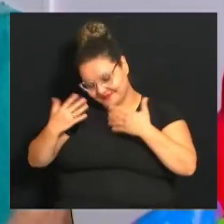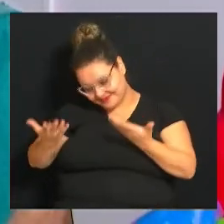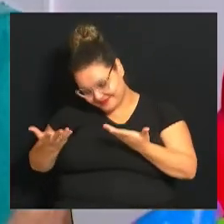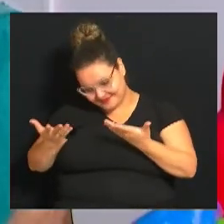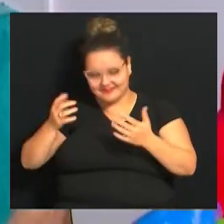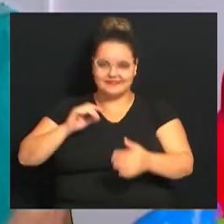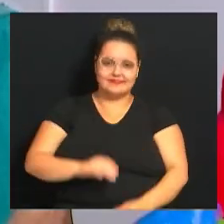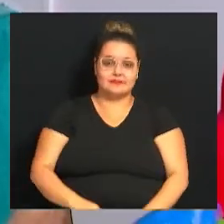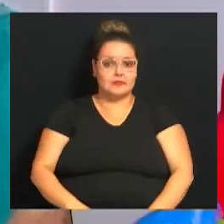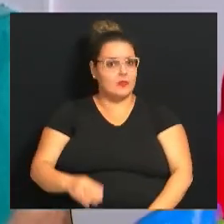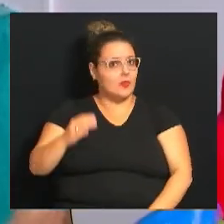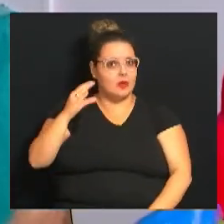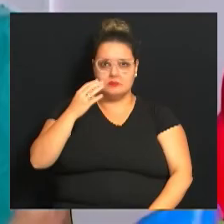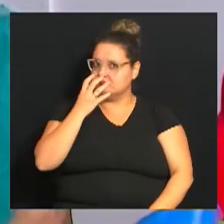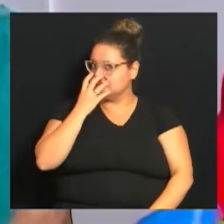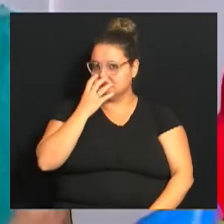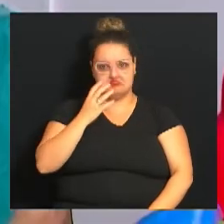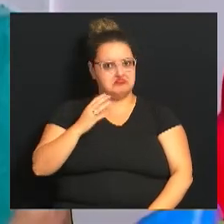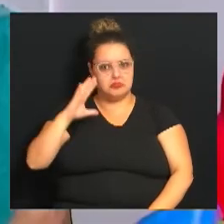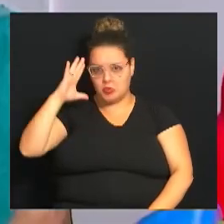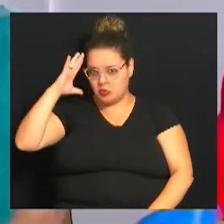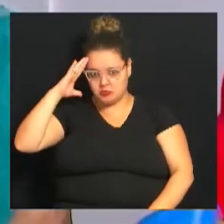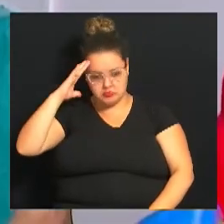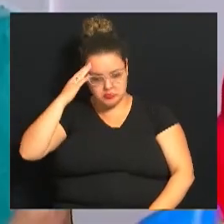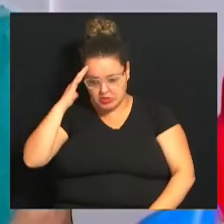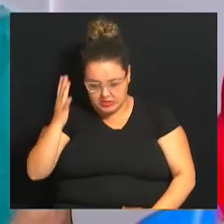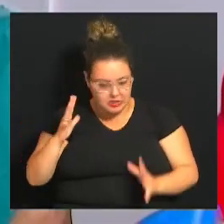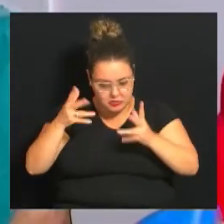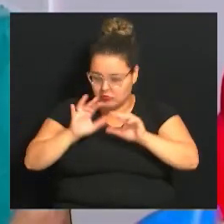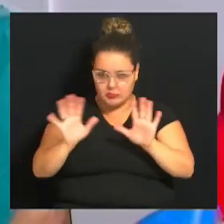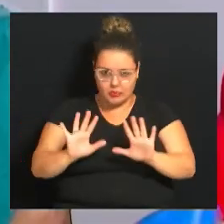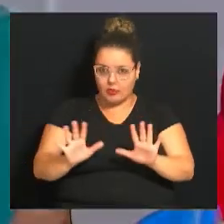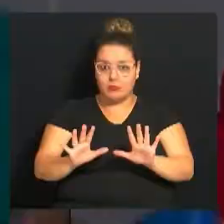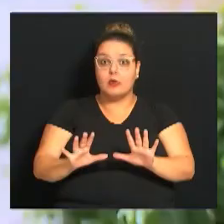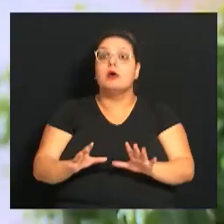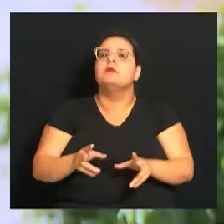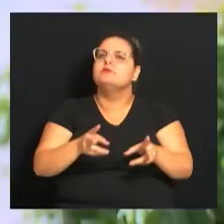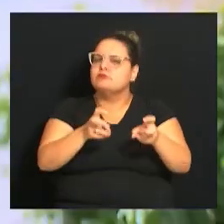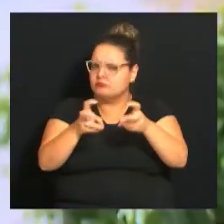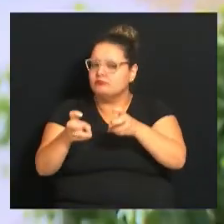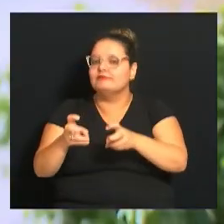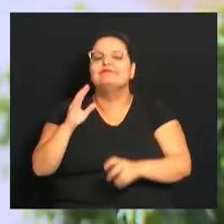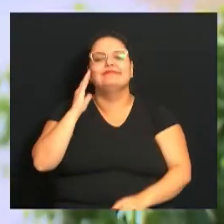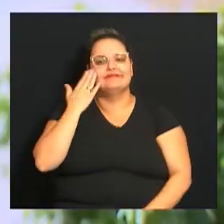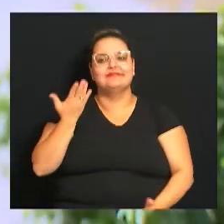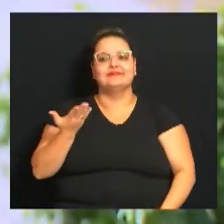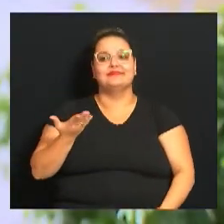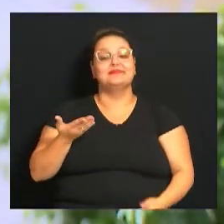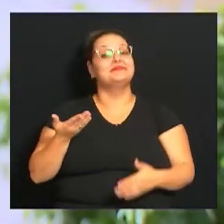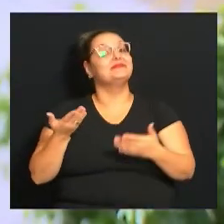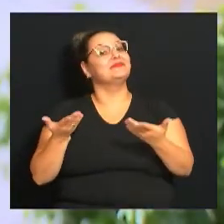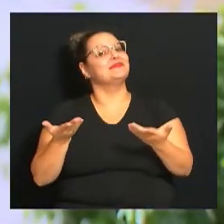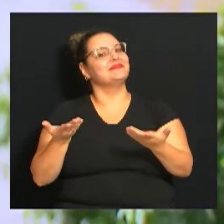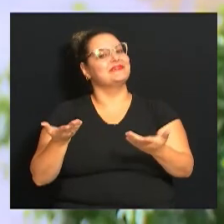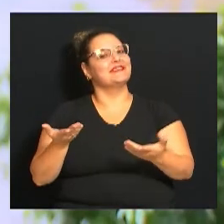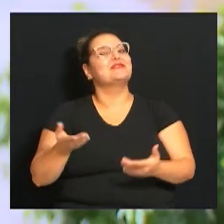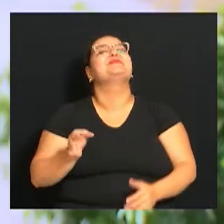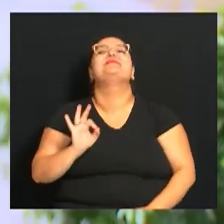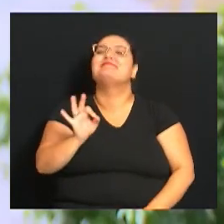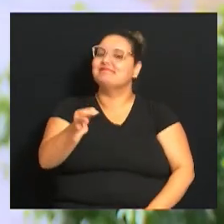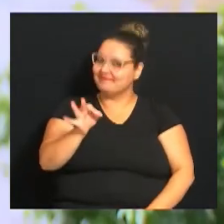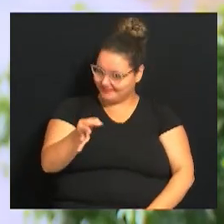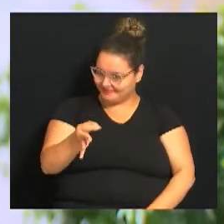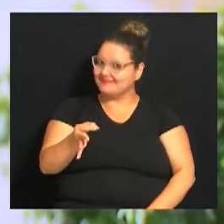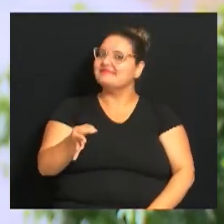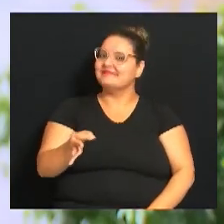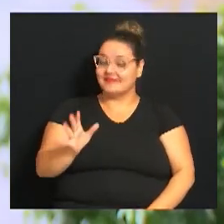não entende tudo que a gente fala, mas por observação eles aprendem muitas coisas dentro de casa. E aí, aposto que muita coisa que você